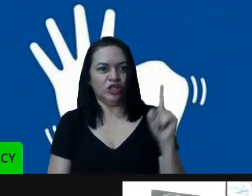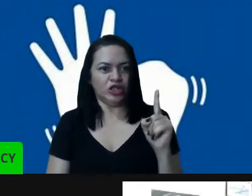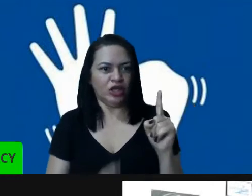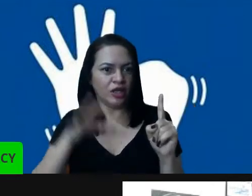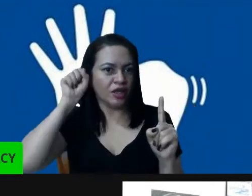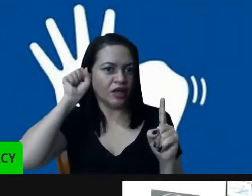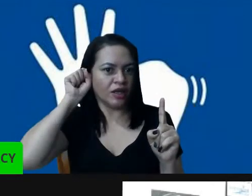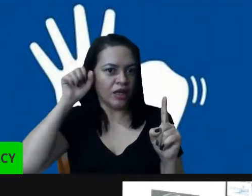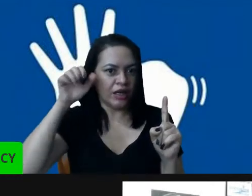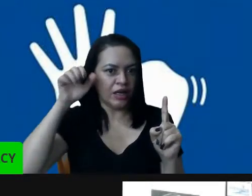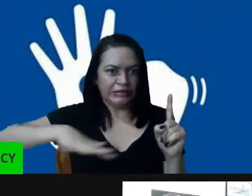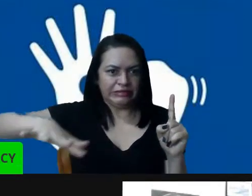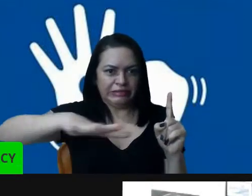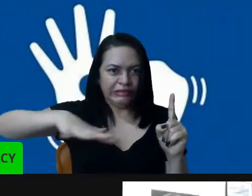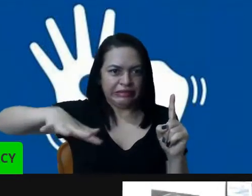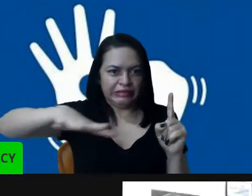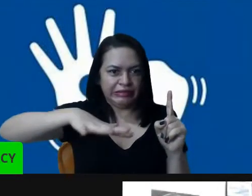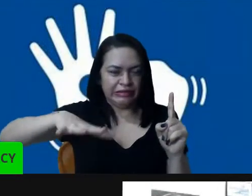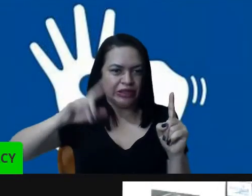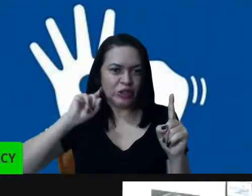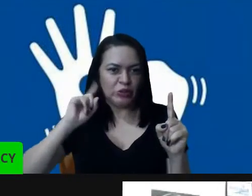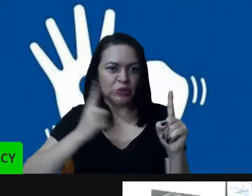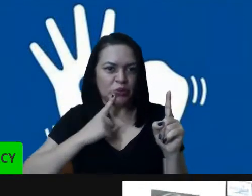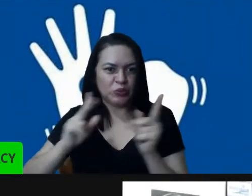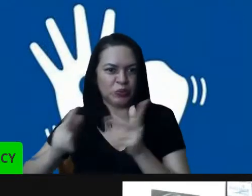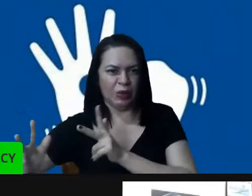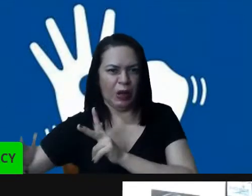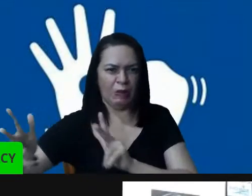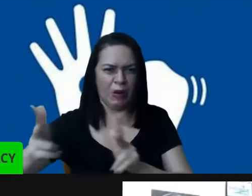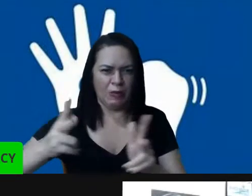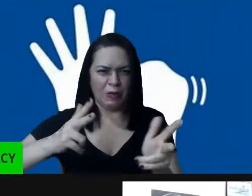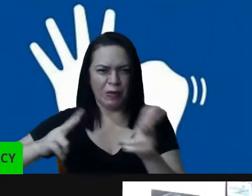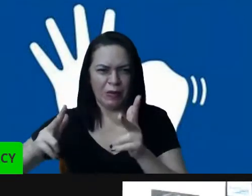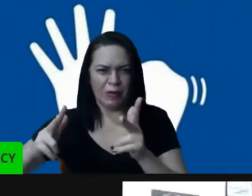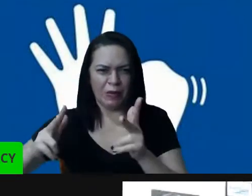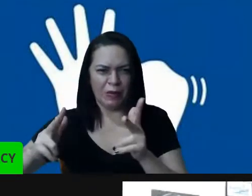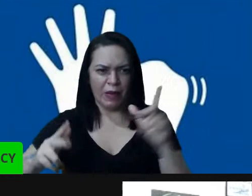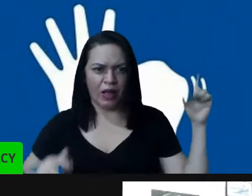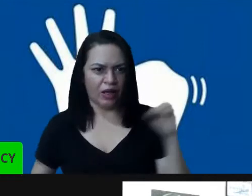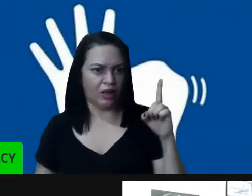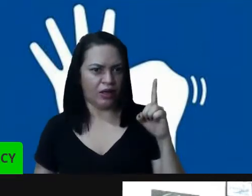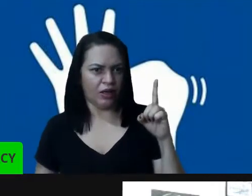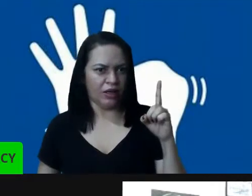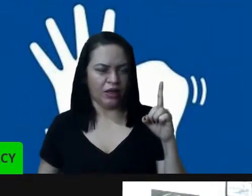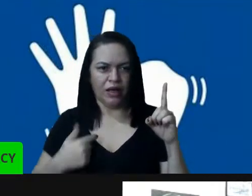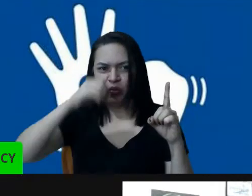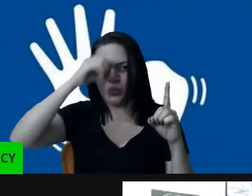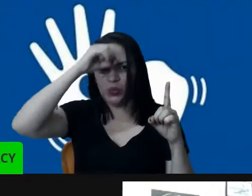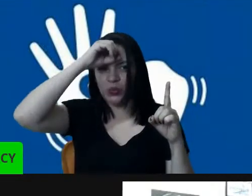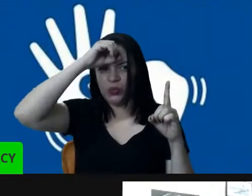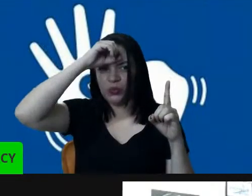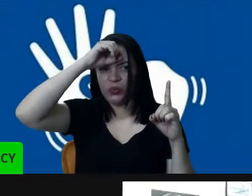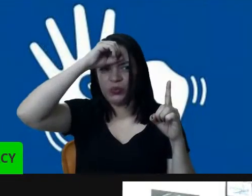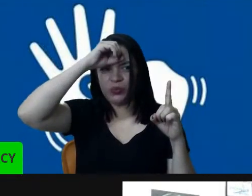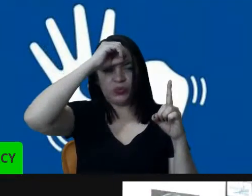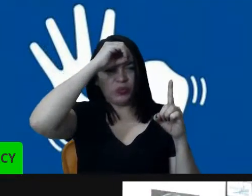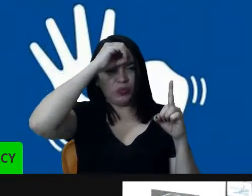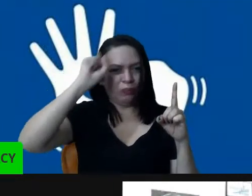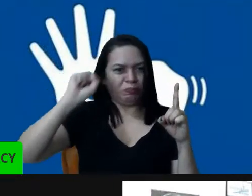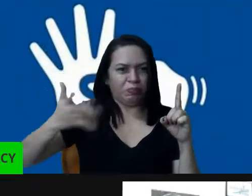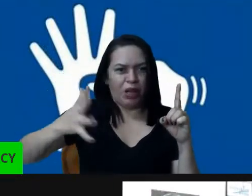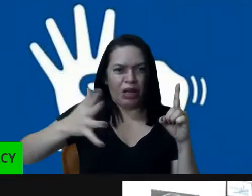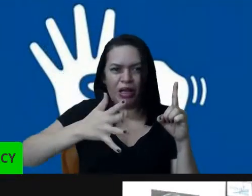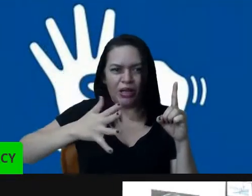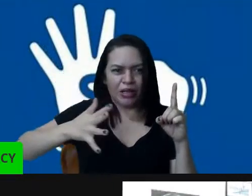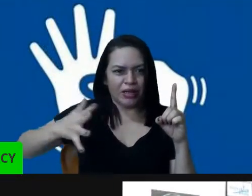você não souber a língua brasileira de sinais, você está automaticamente excluído, né? Você está fora. Que é